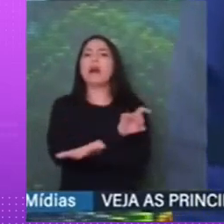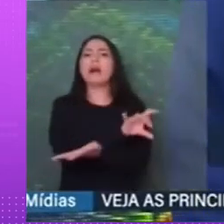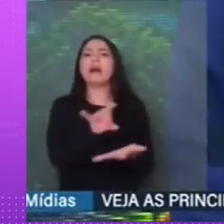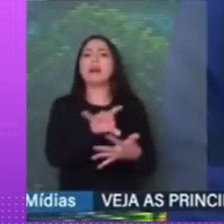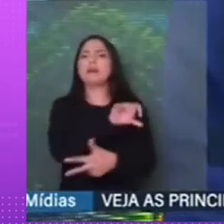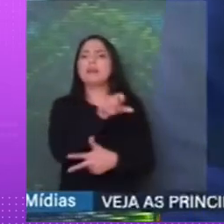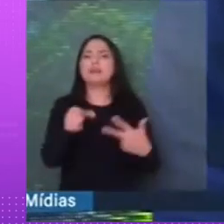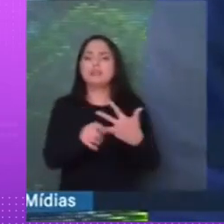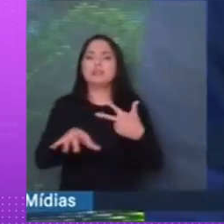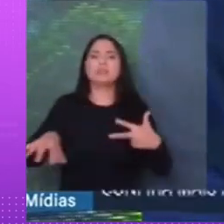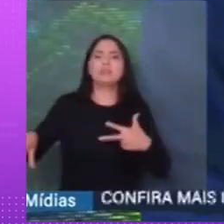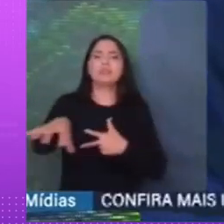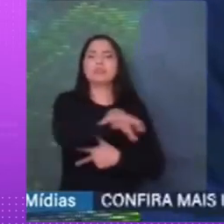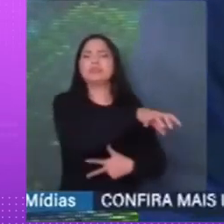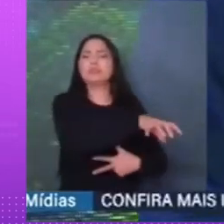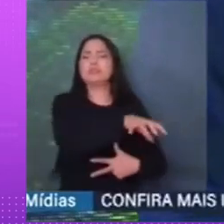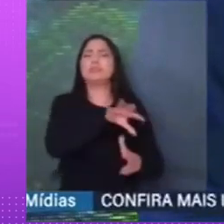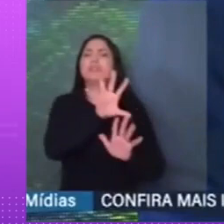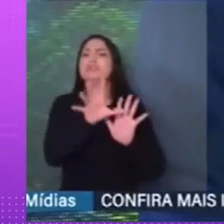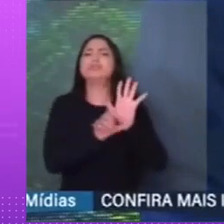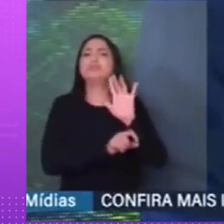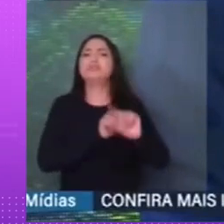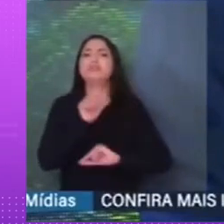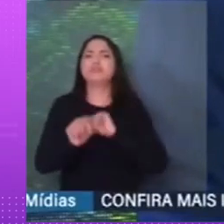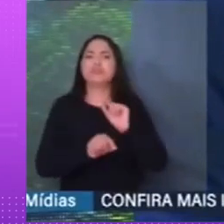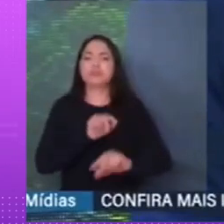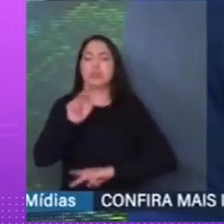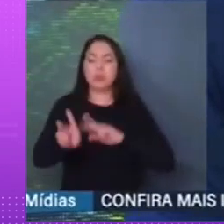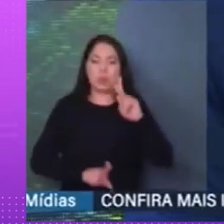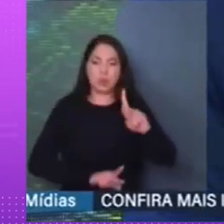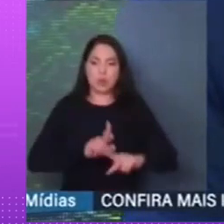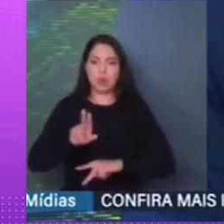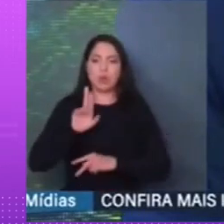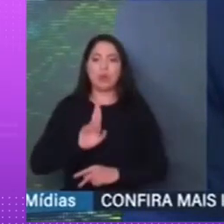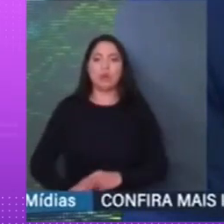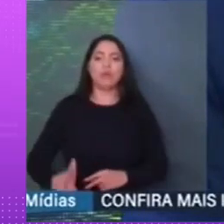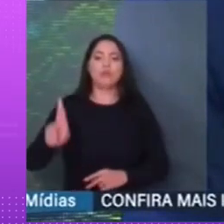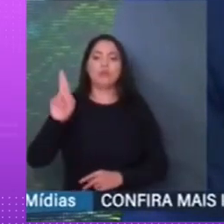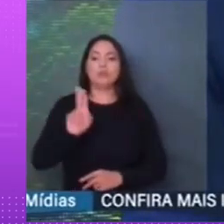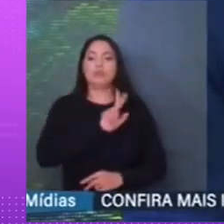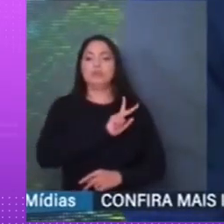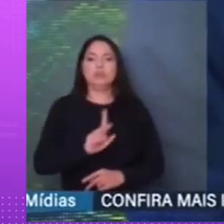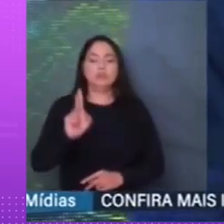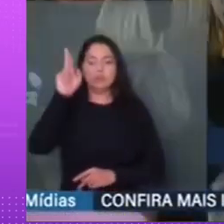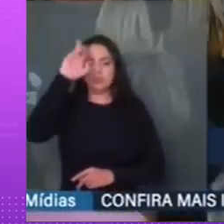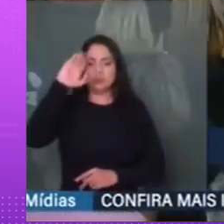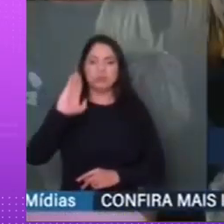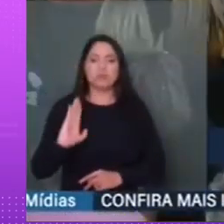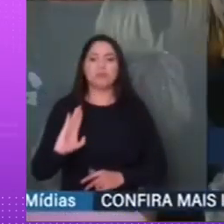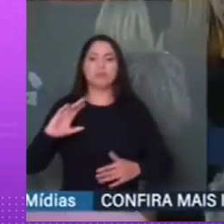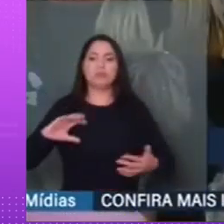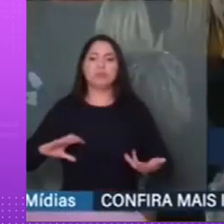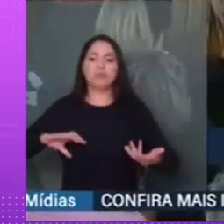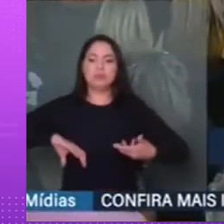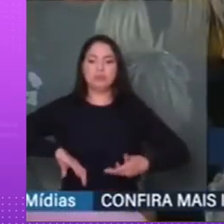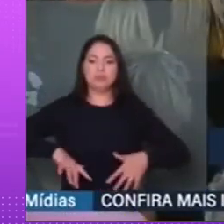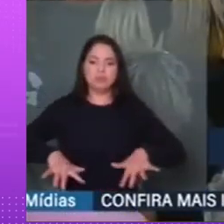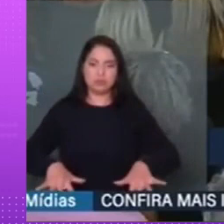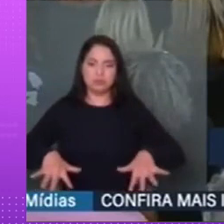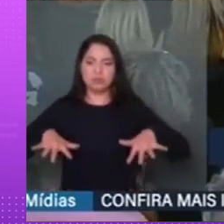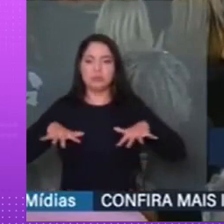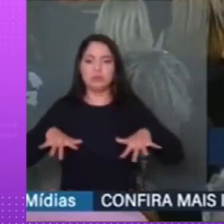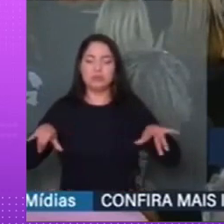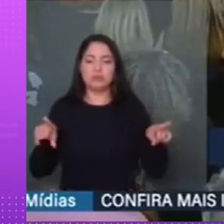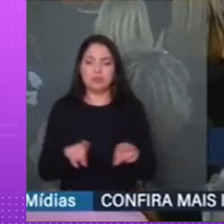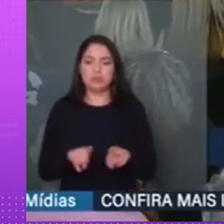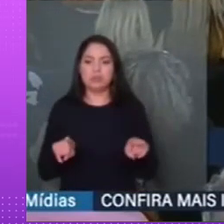da cidade e nas periferias. As lideranças também pontuam a importância da memória para que os períodos autoritários não se repitam. Na